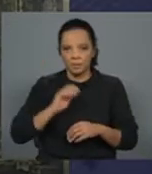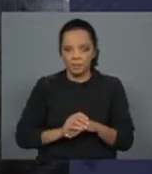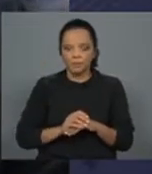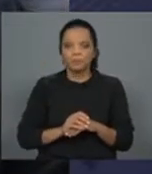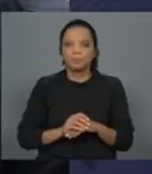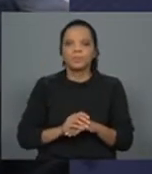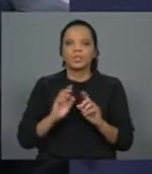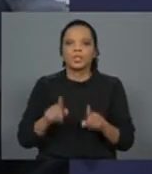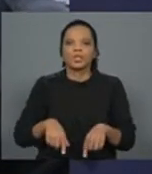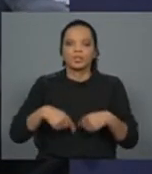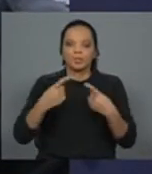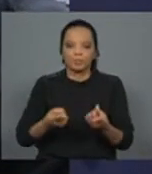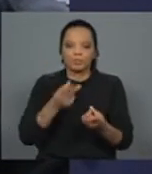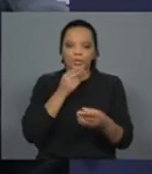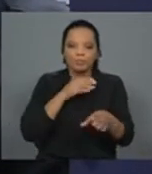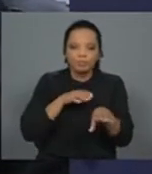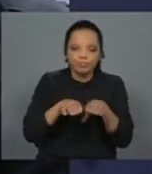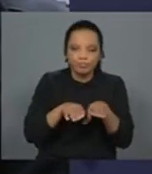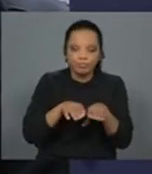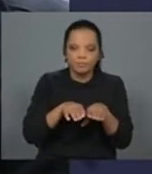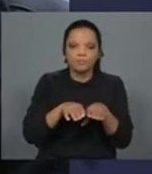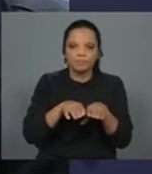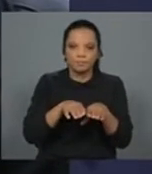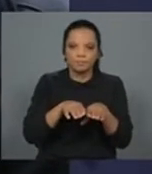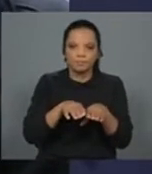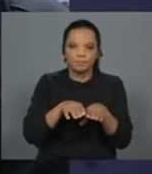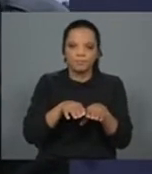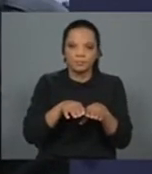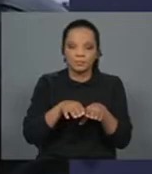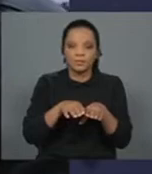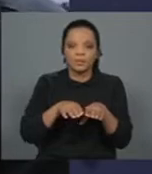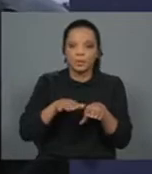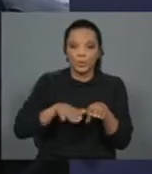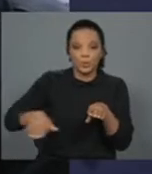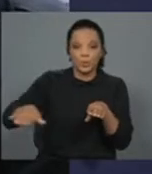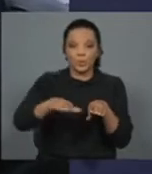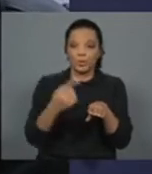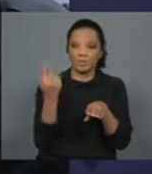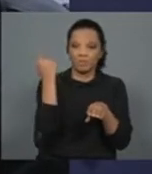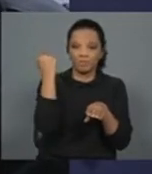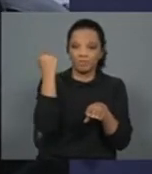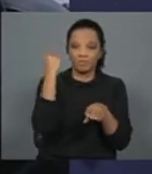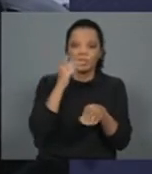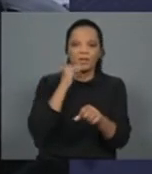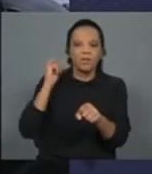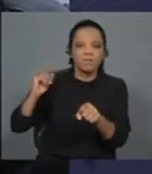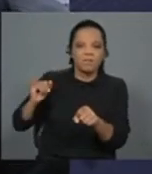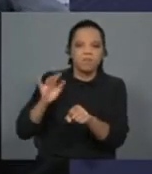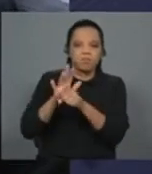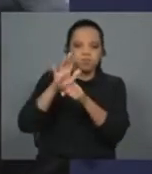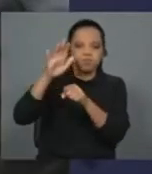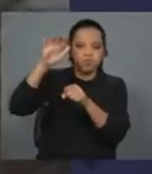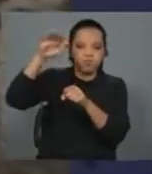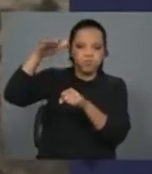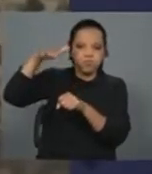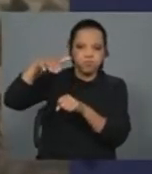da ocorrência do terremoto, há a invasão desta zona pelas águas e o afogamento.